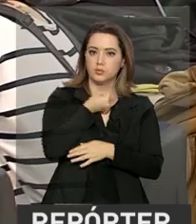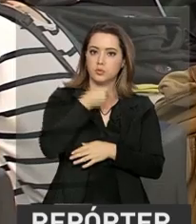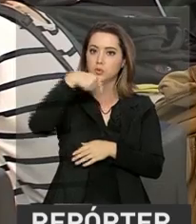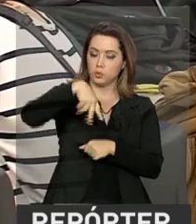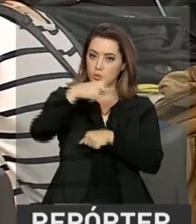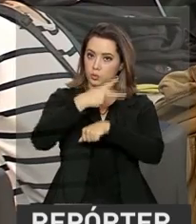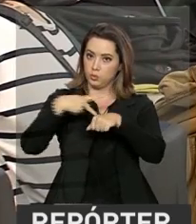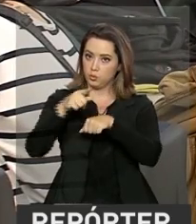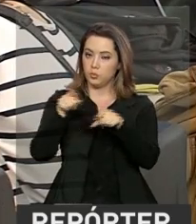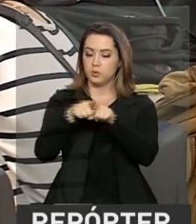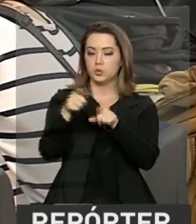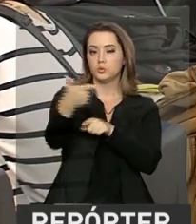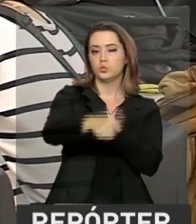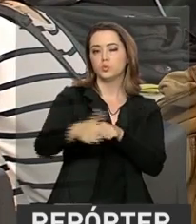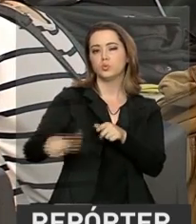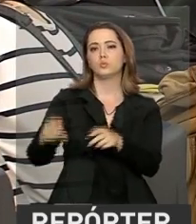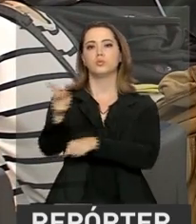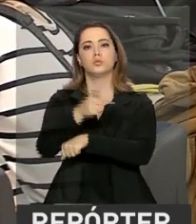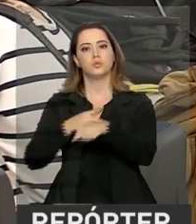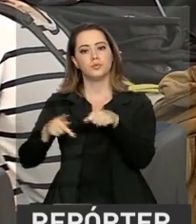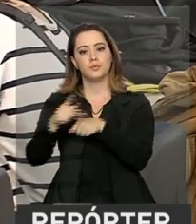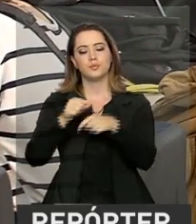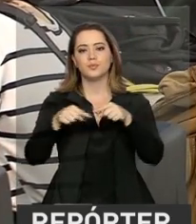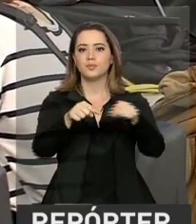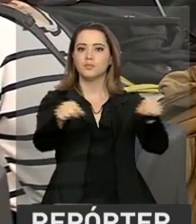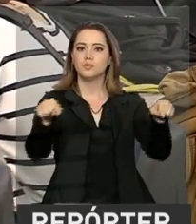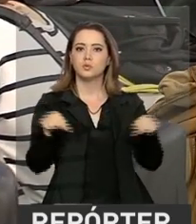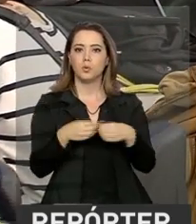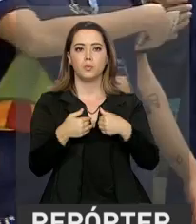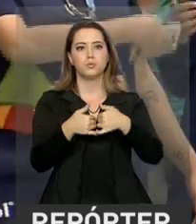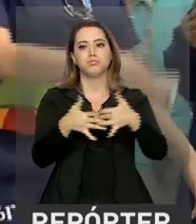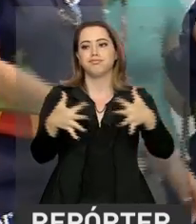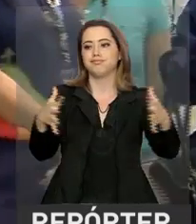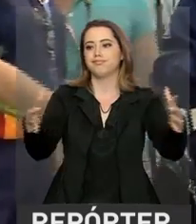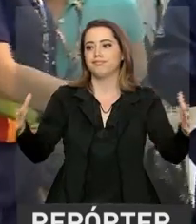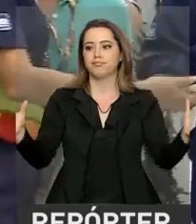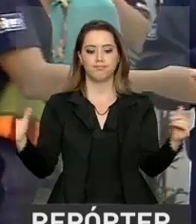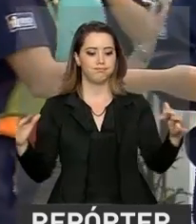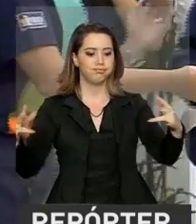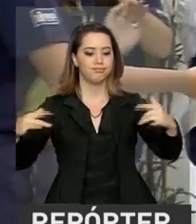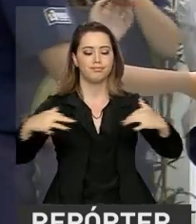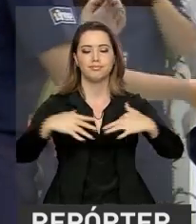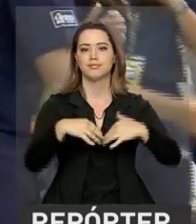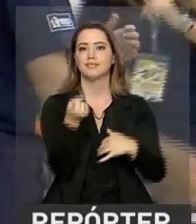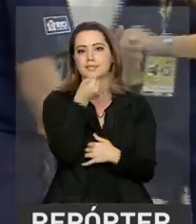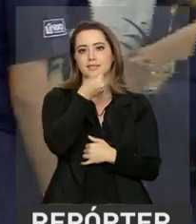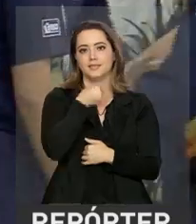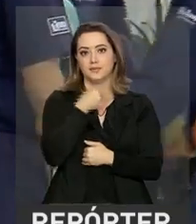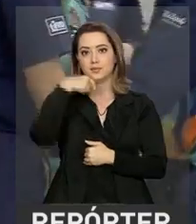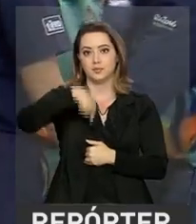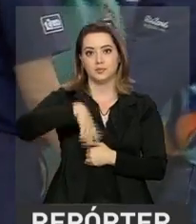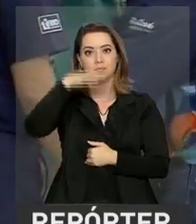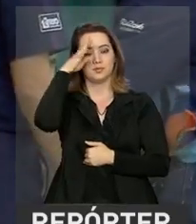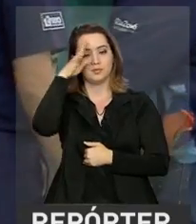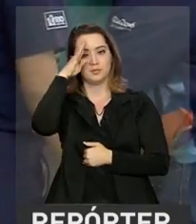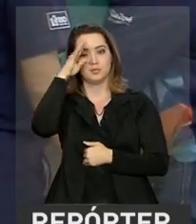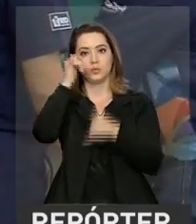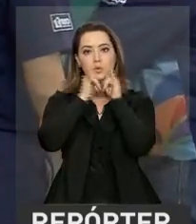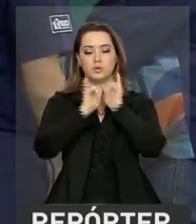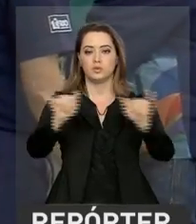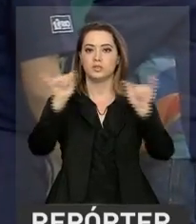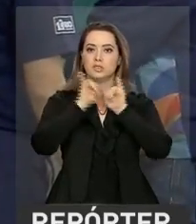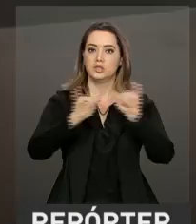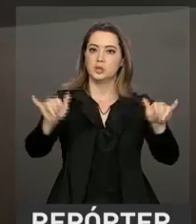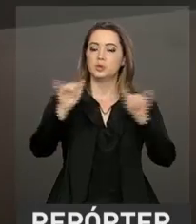maravilhosa, o Rio Media Center abriu as portas para os jornalistas nesta quarta-feira. A ideia é ajudar na divulgação da rotina